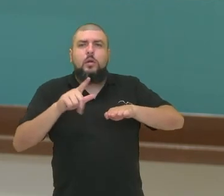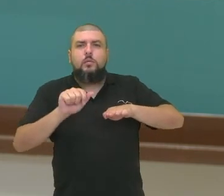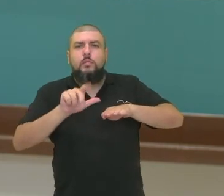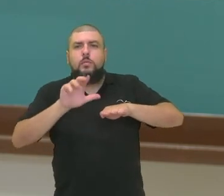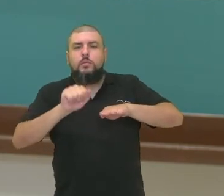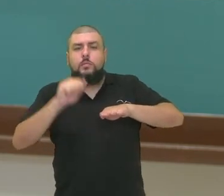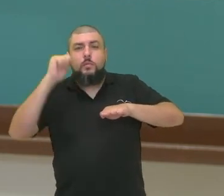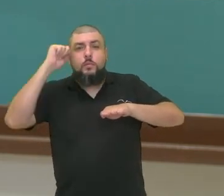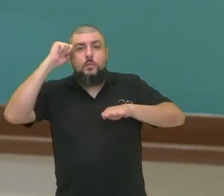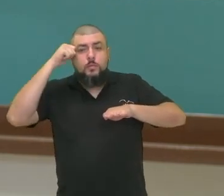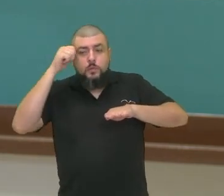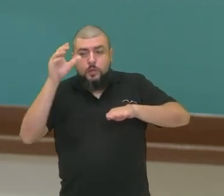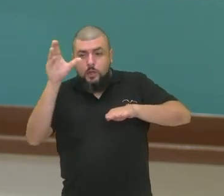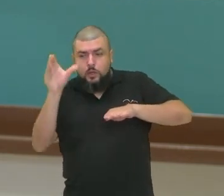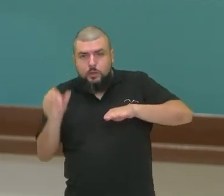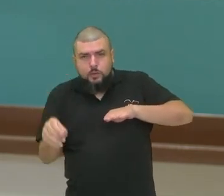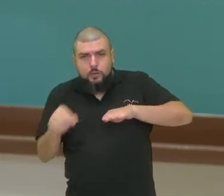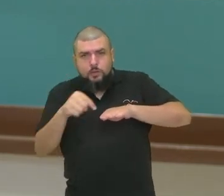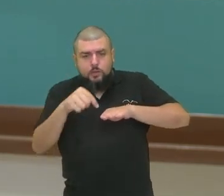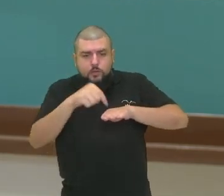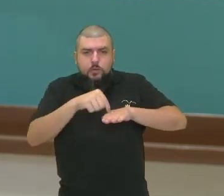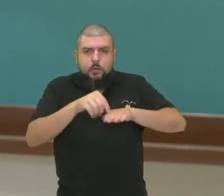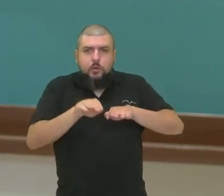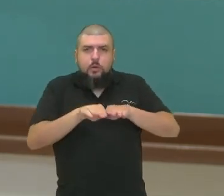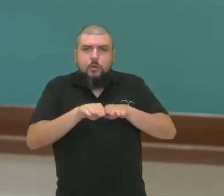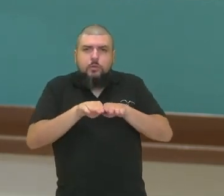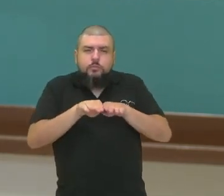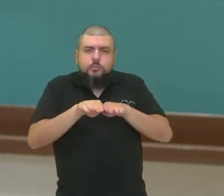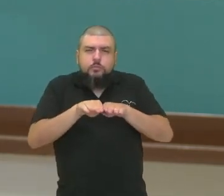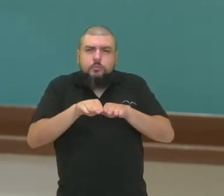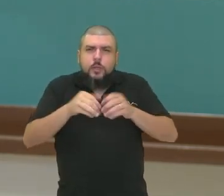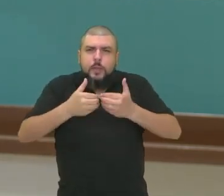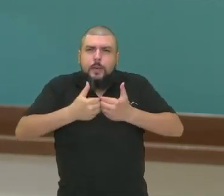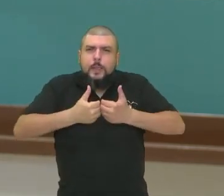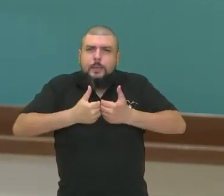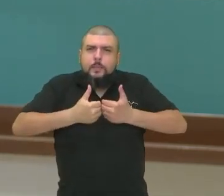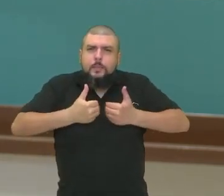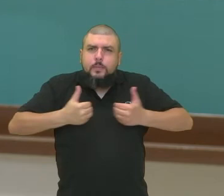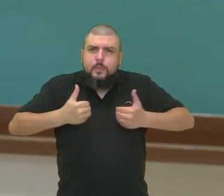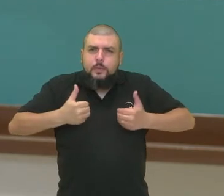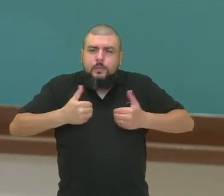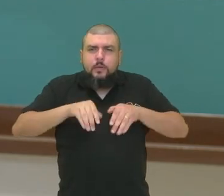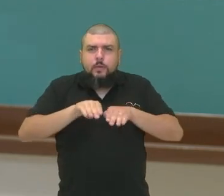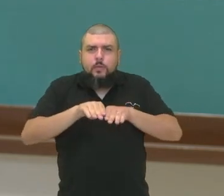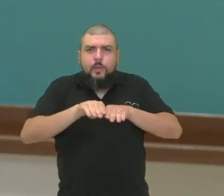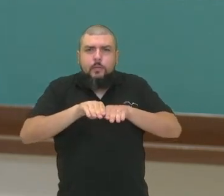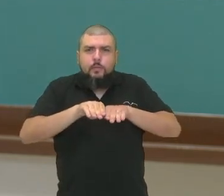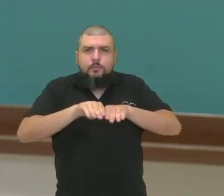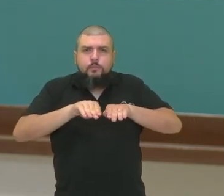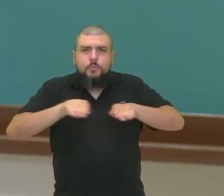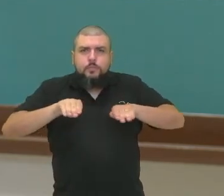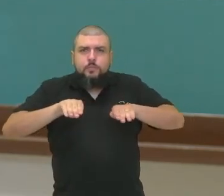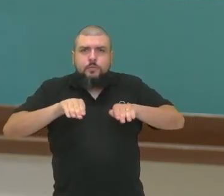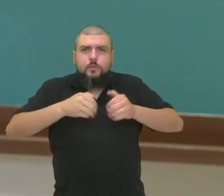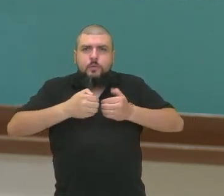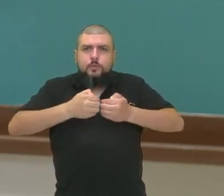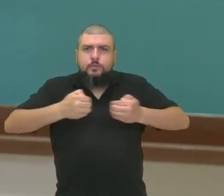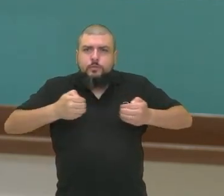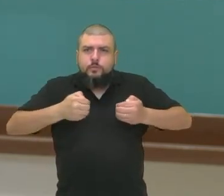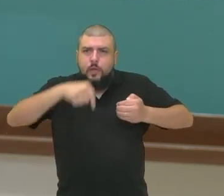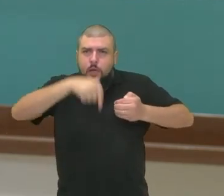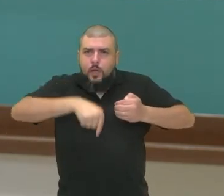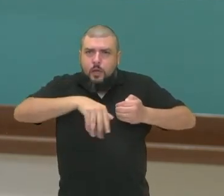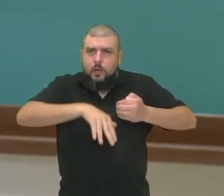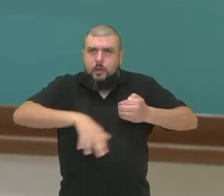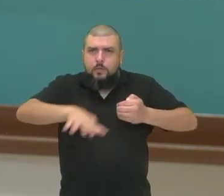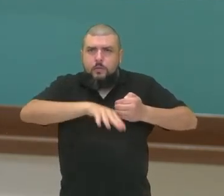então separada, então as placas estão sendo separadas, essas duas placas tectônicas, e no meio formando então a grande fenda, que a gente conhece